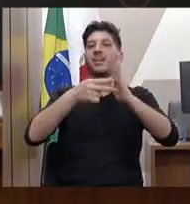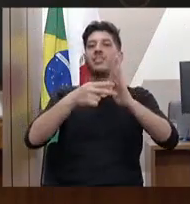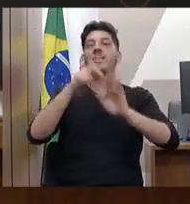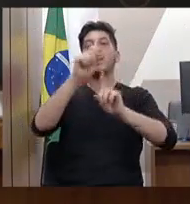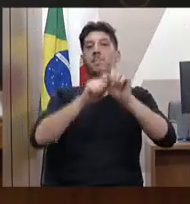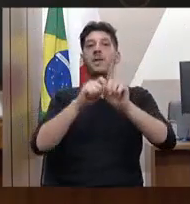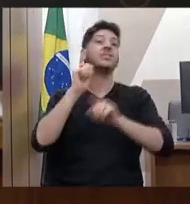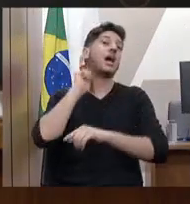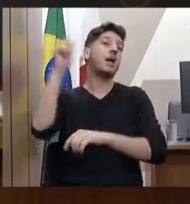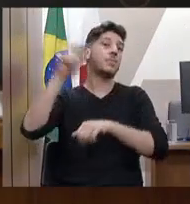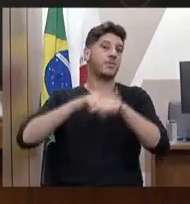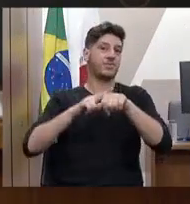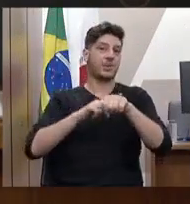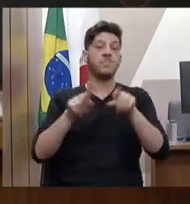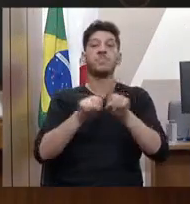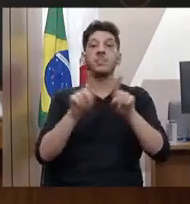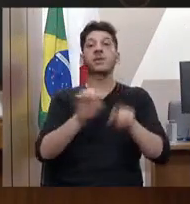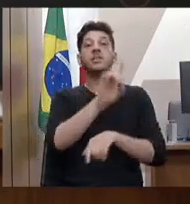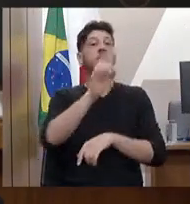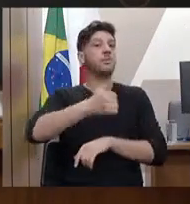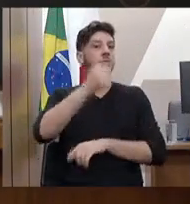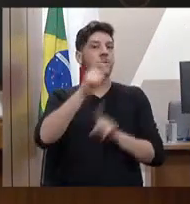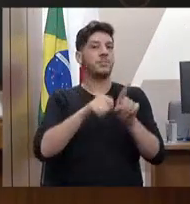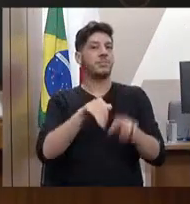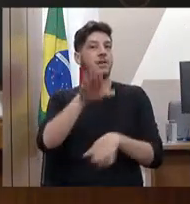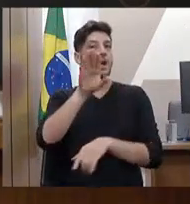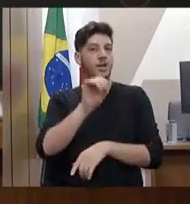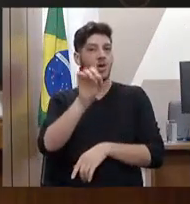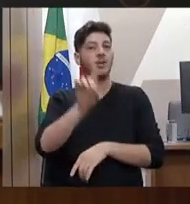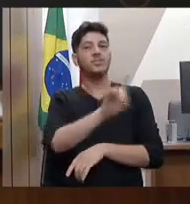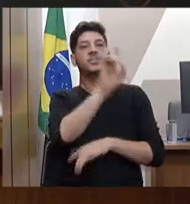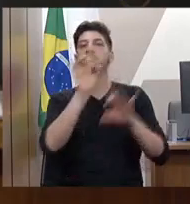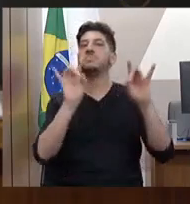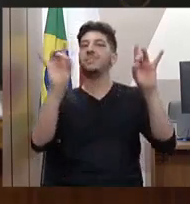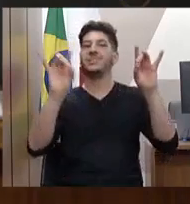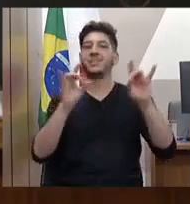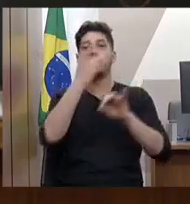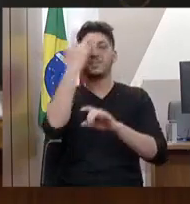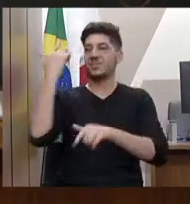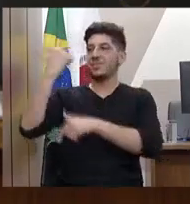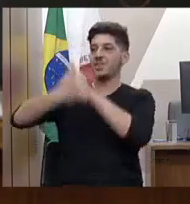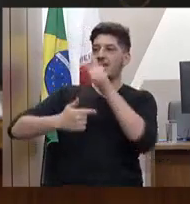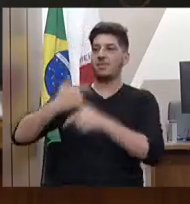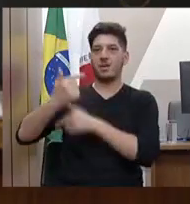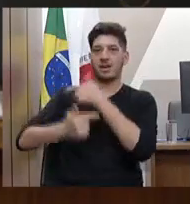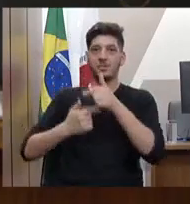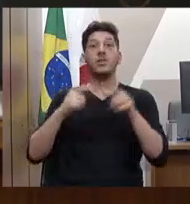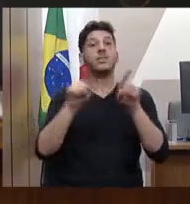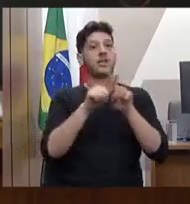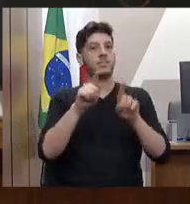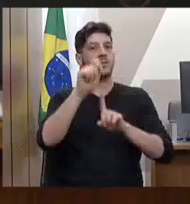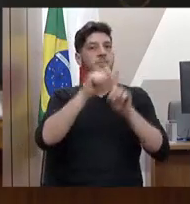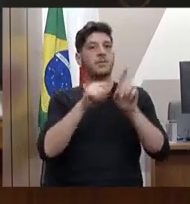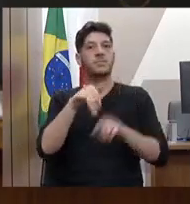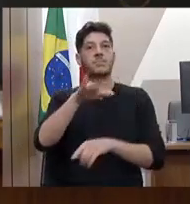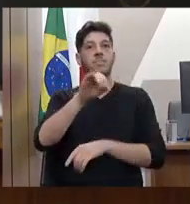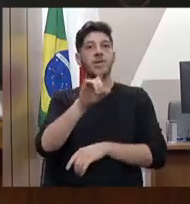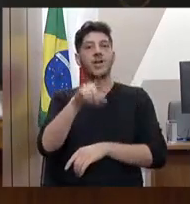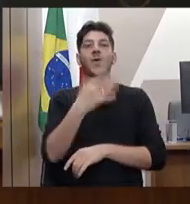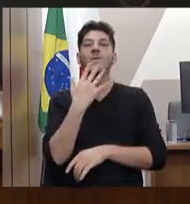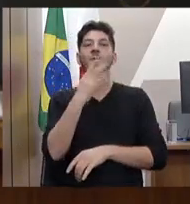é o Dia do Trabalhador também de grande significado para nós isso é fundamental também é o mesmo Maio laranja porque que é